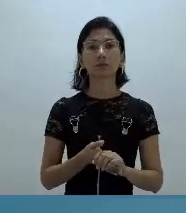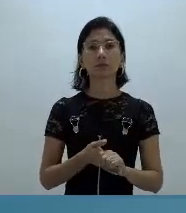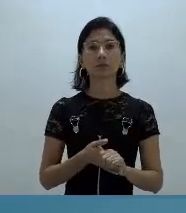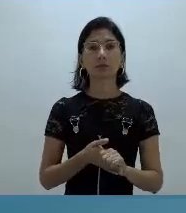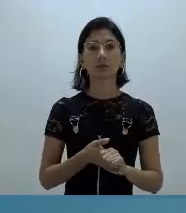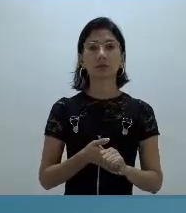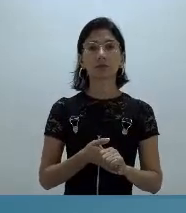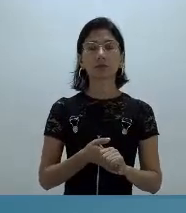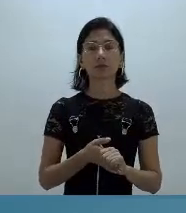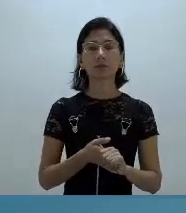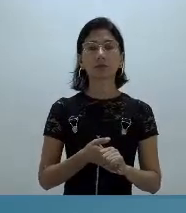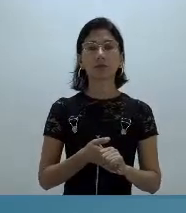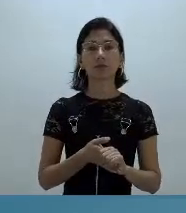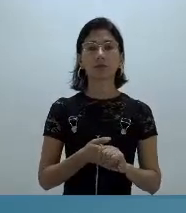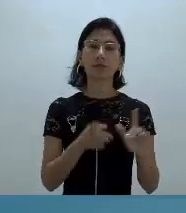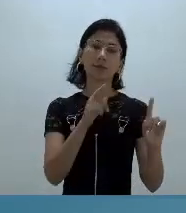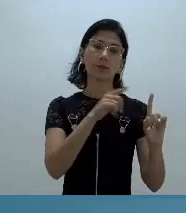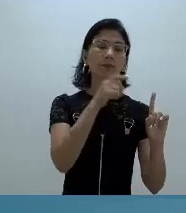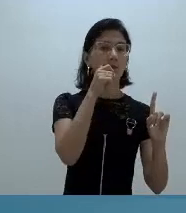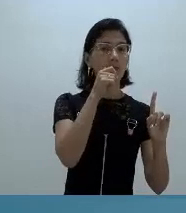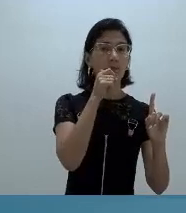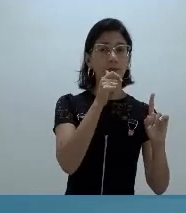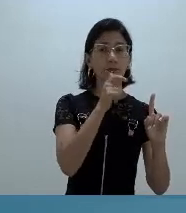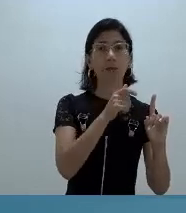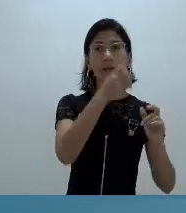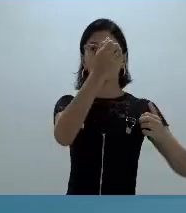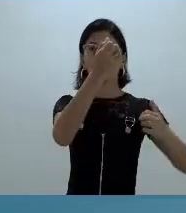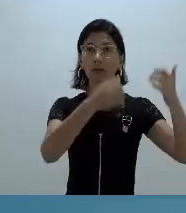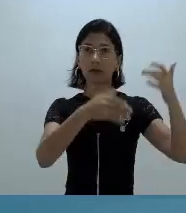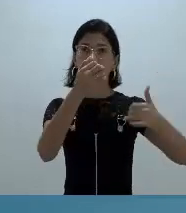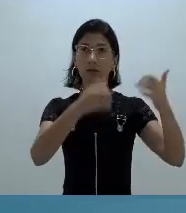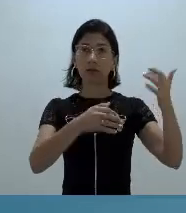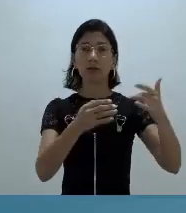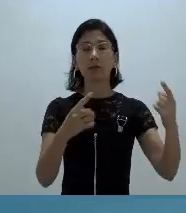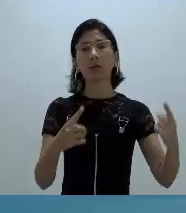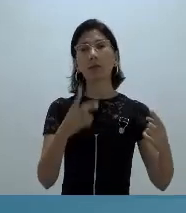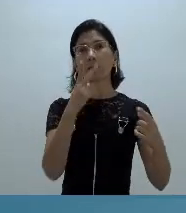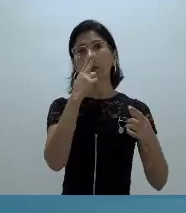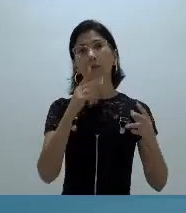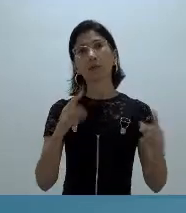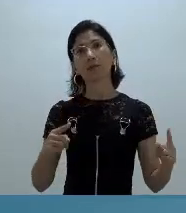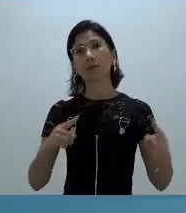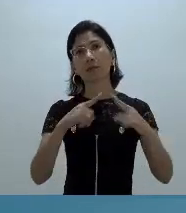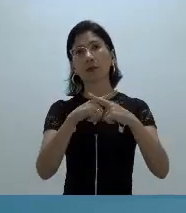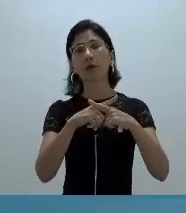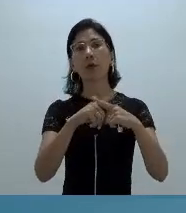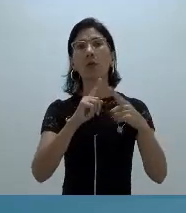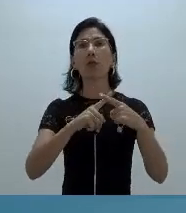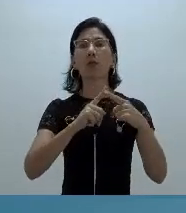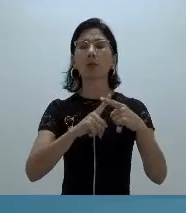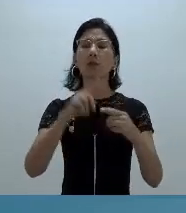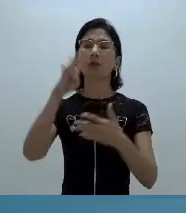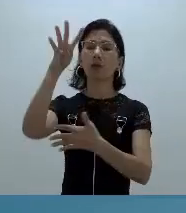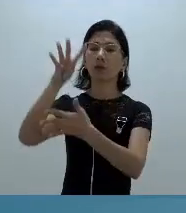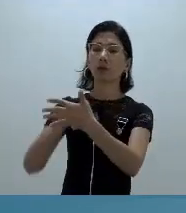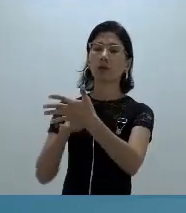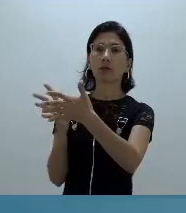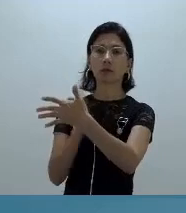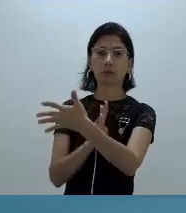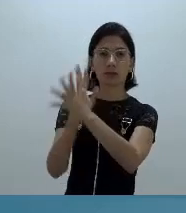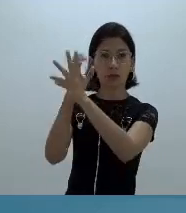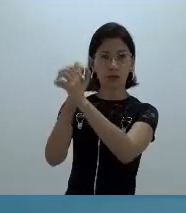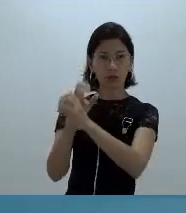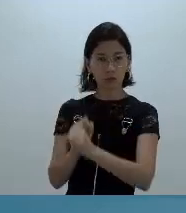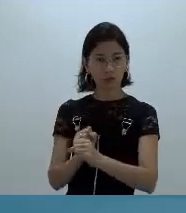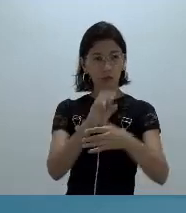várias ocasiões, alega que há divergência entre os litigantes quanto ao cálculo, quanto ao valor a ser devido. E